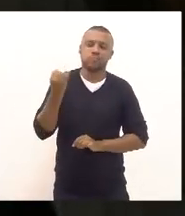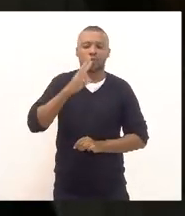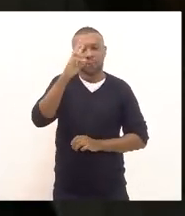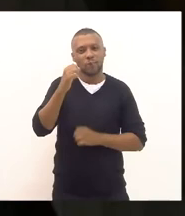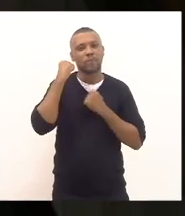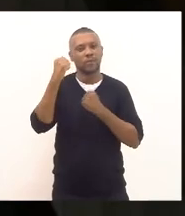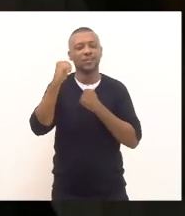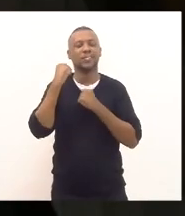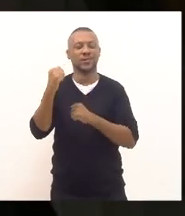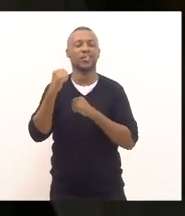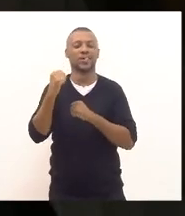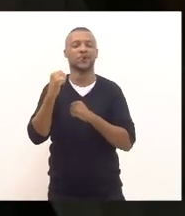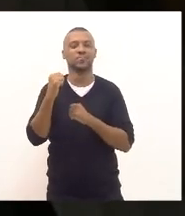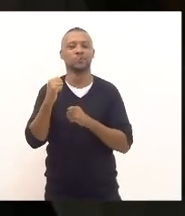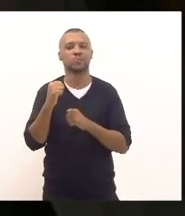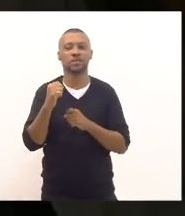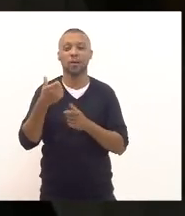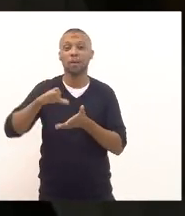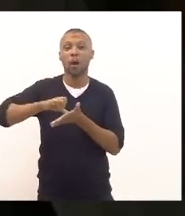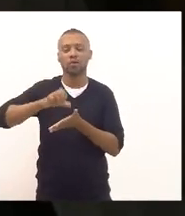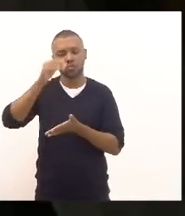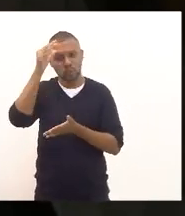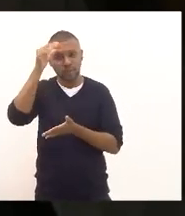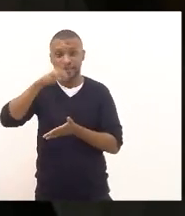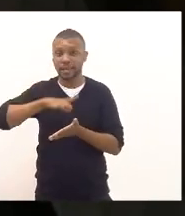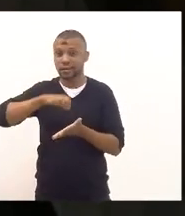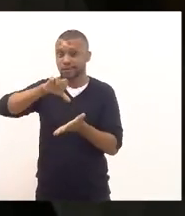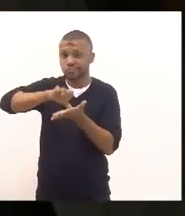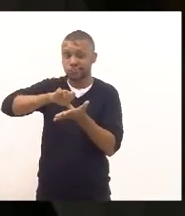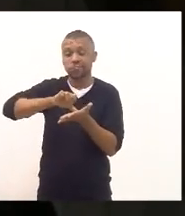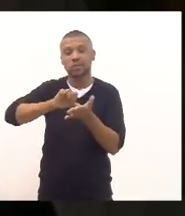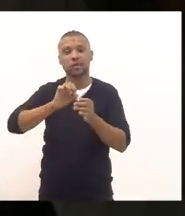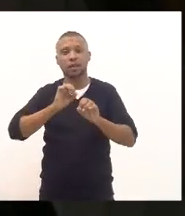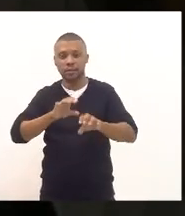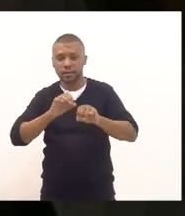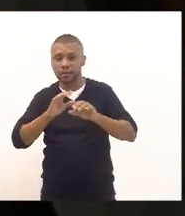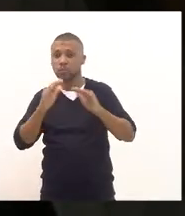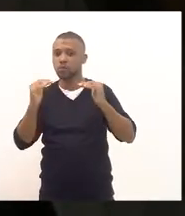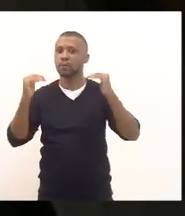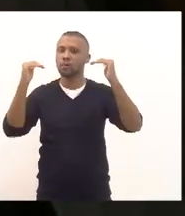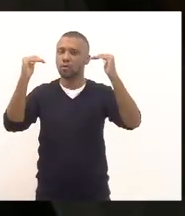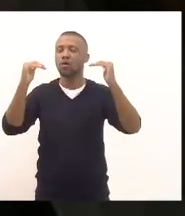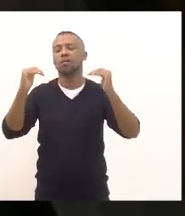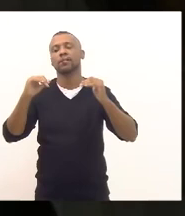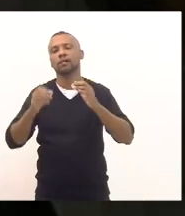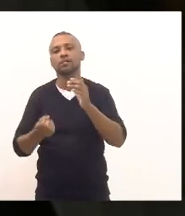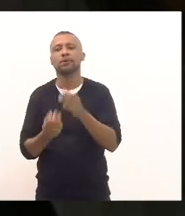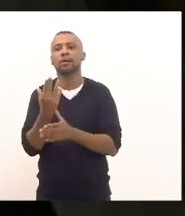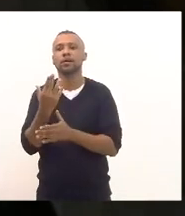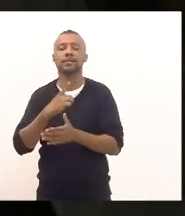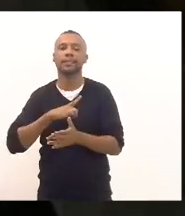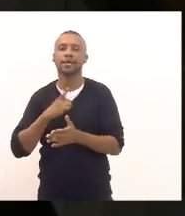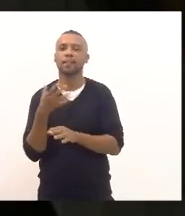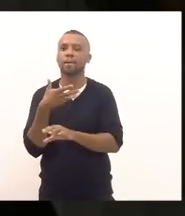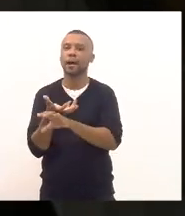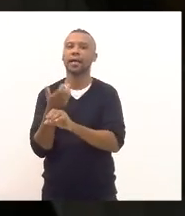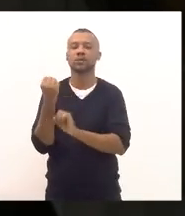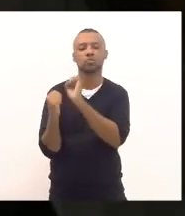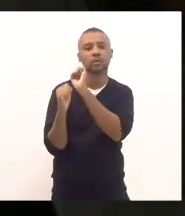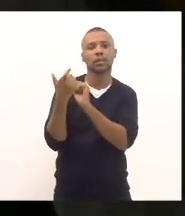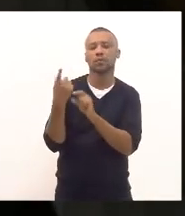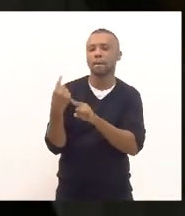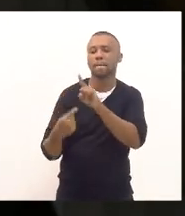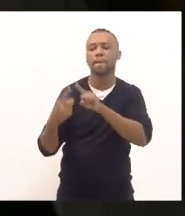é um pouco de conhecimento em grandes instituições de ensino superior que estão se implantando lá gestão implantados lá enfim tem parque industrial o